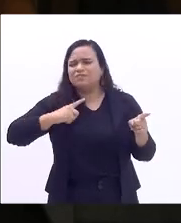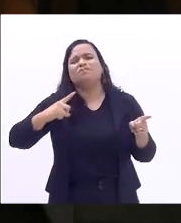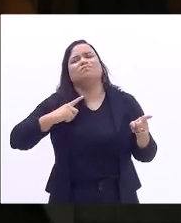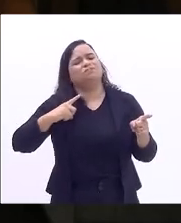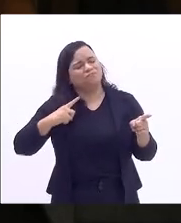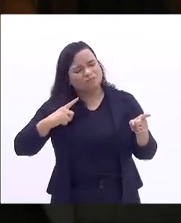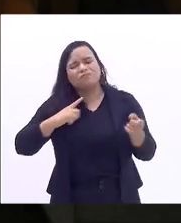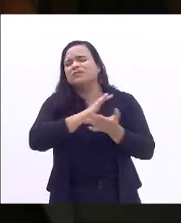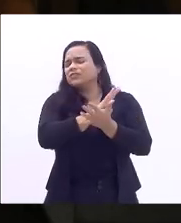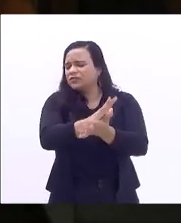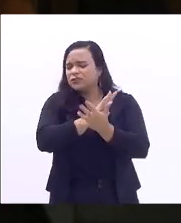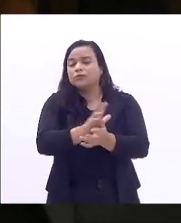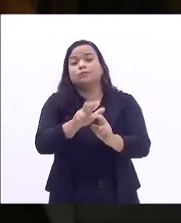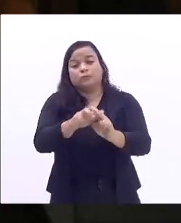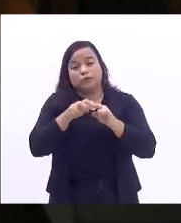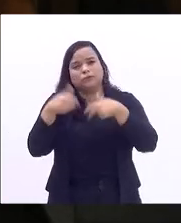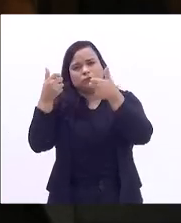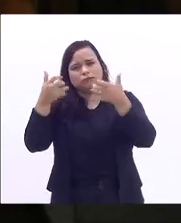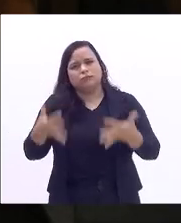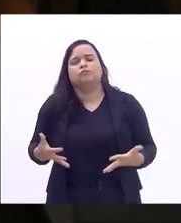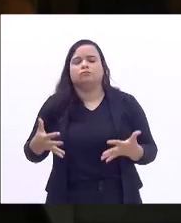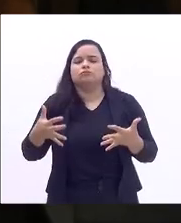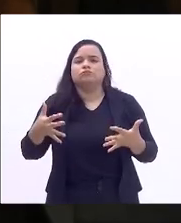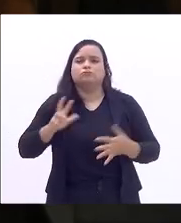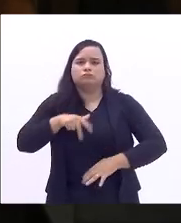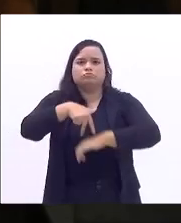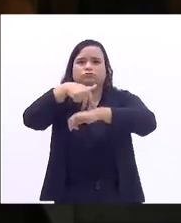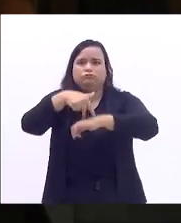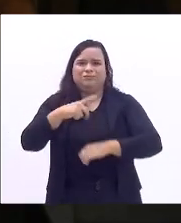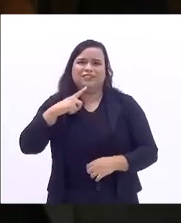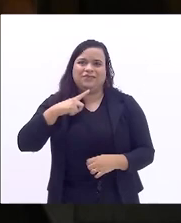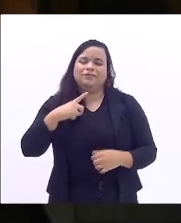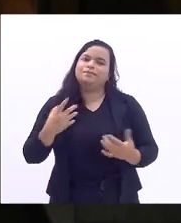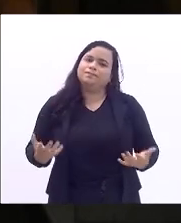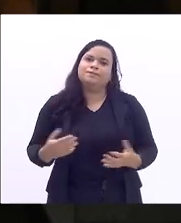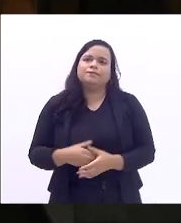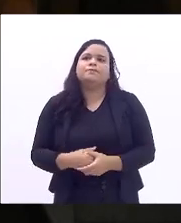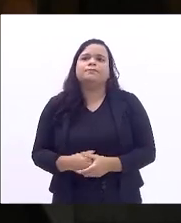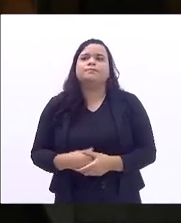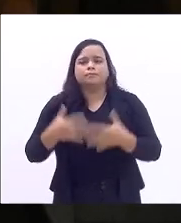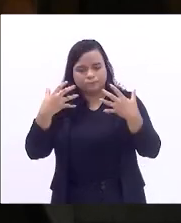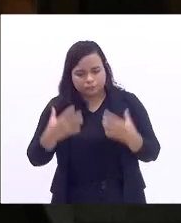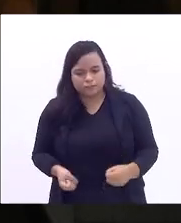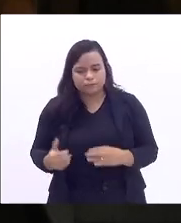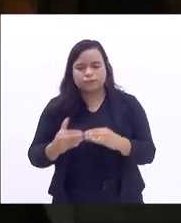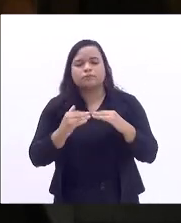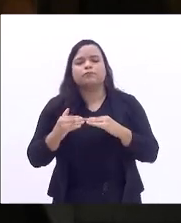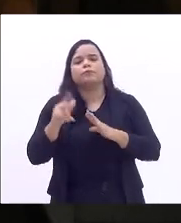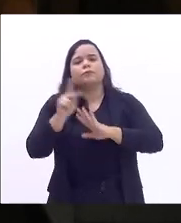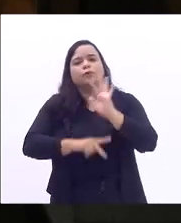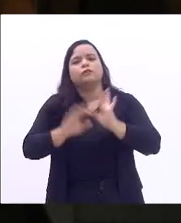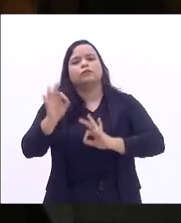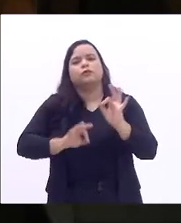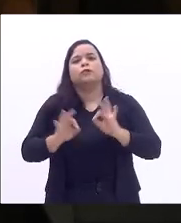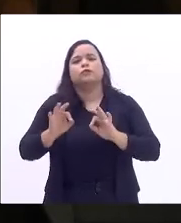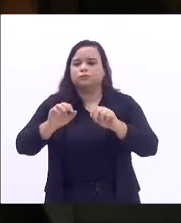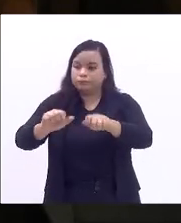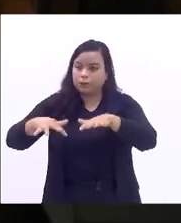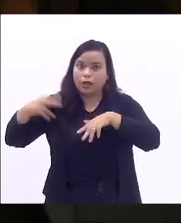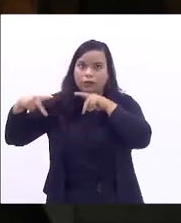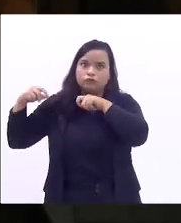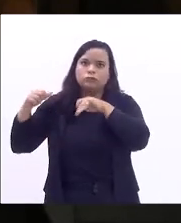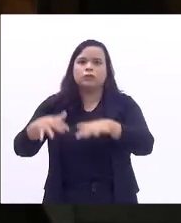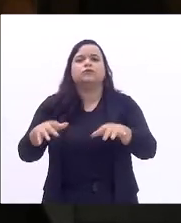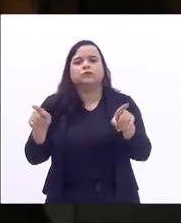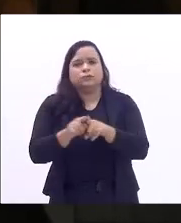aqui de me pronunciar a favor do projeto a favor da audiência